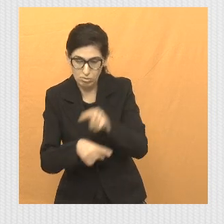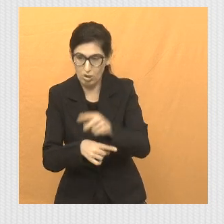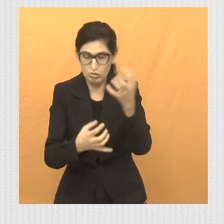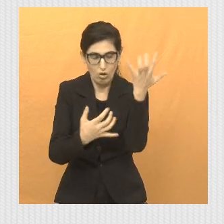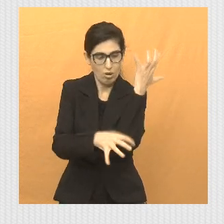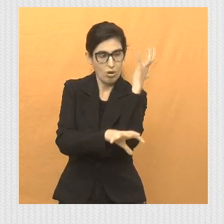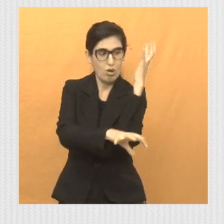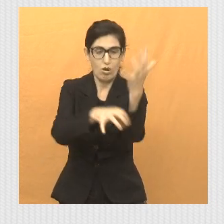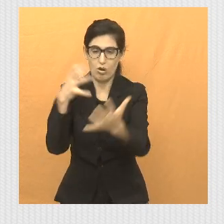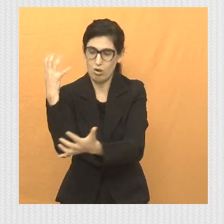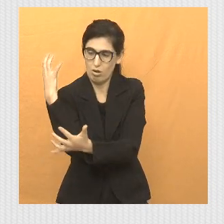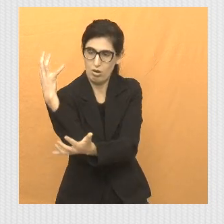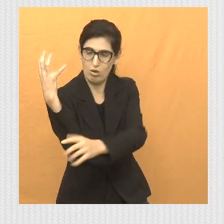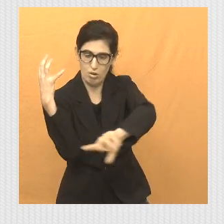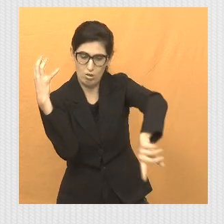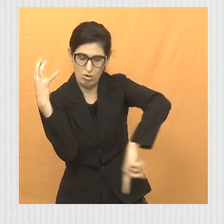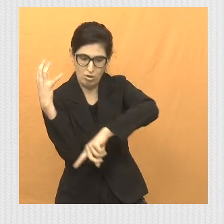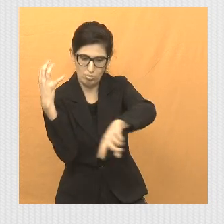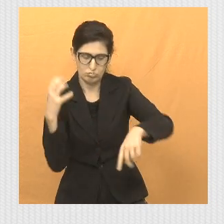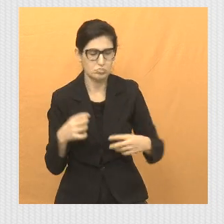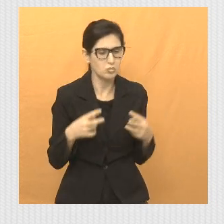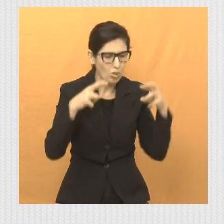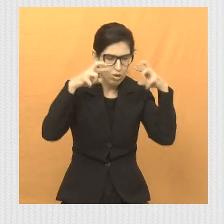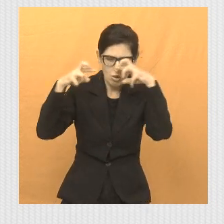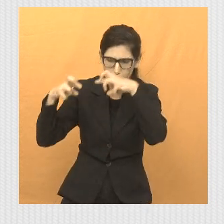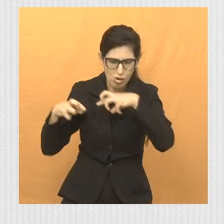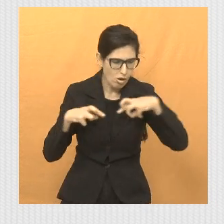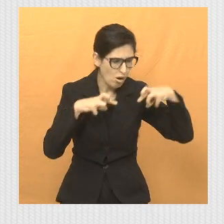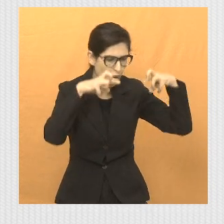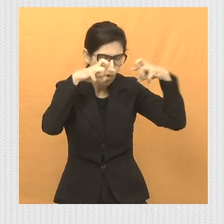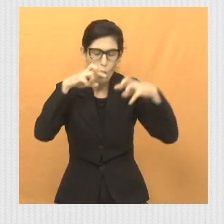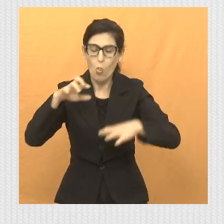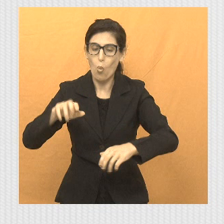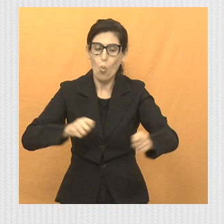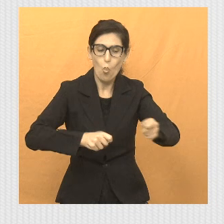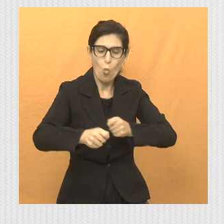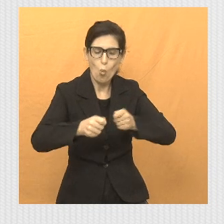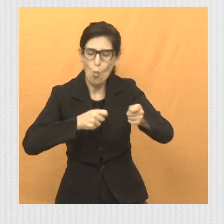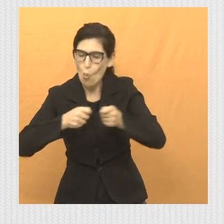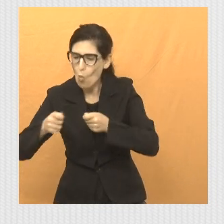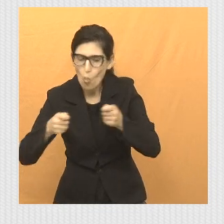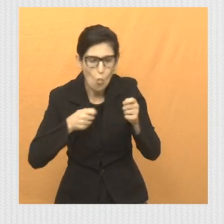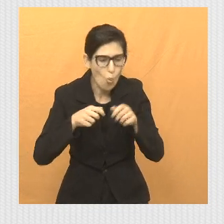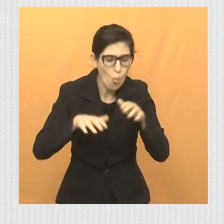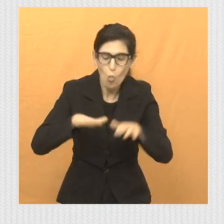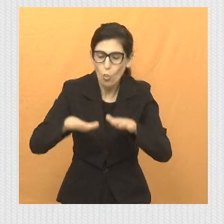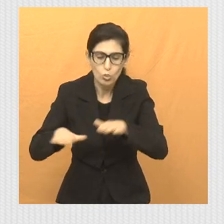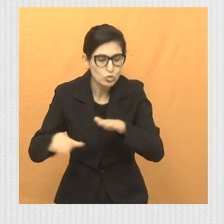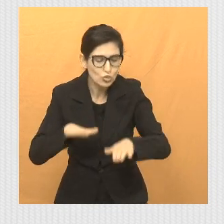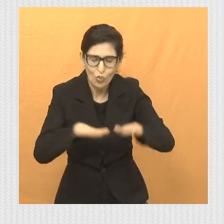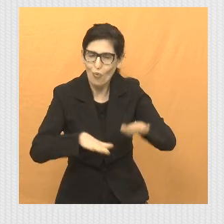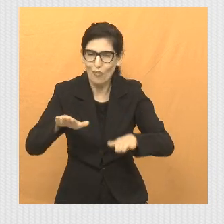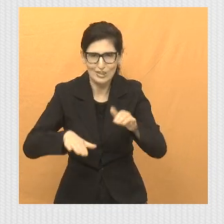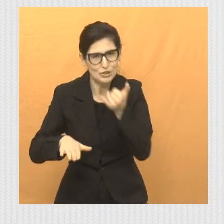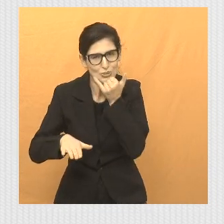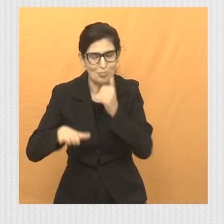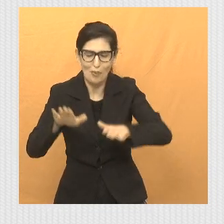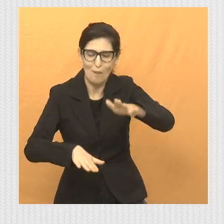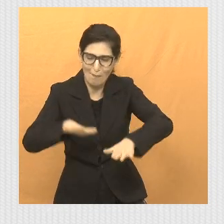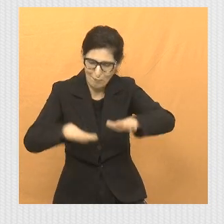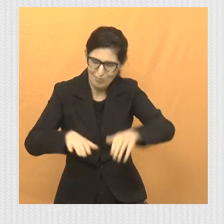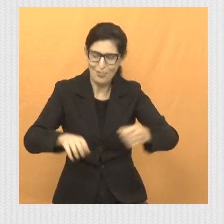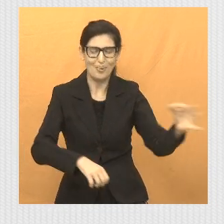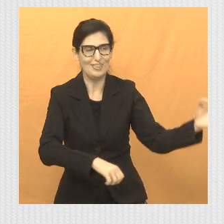quadro mostra o número de vistorias para controle de dengue do Aedes aegypti, né? Se